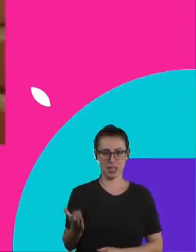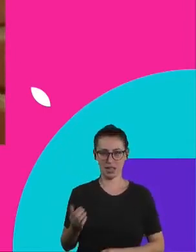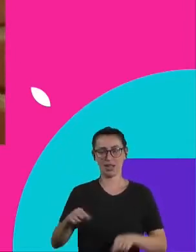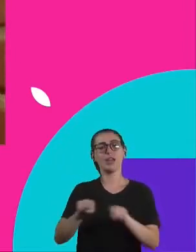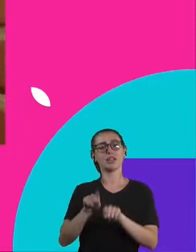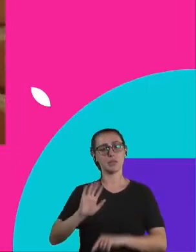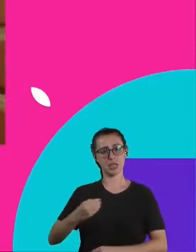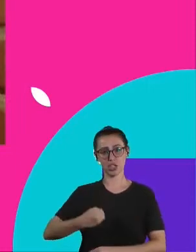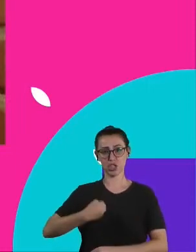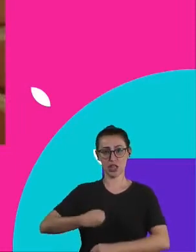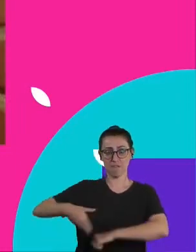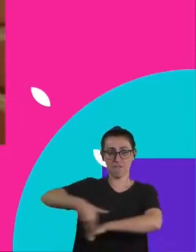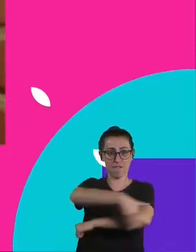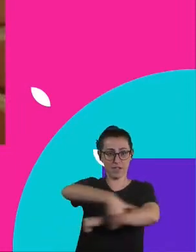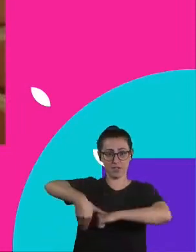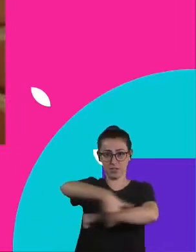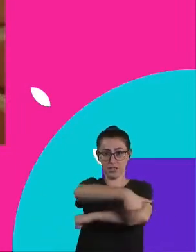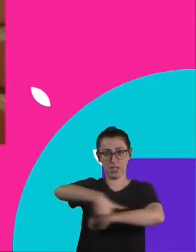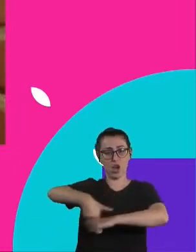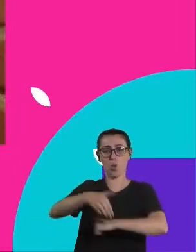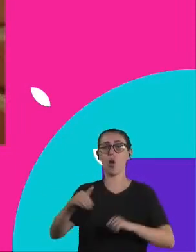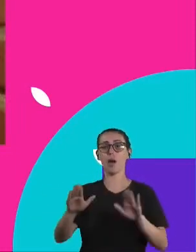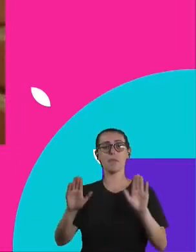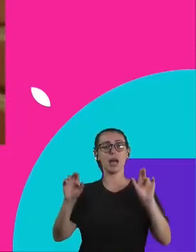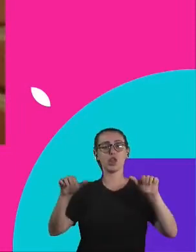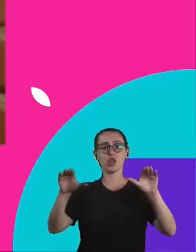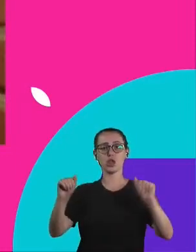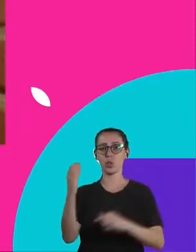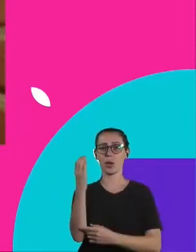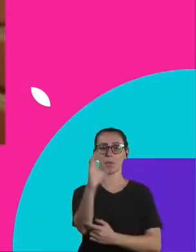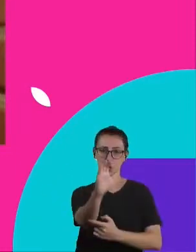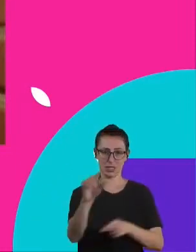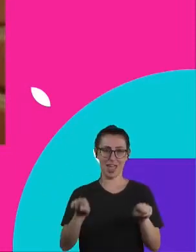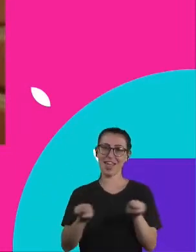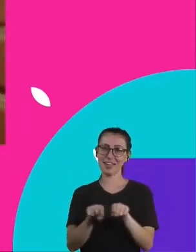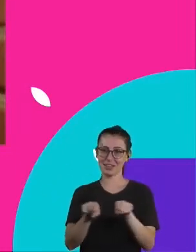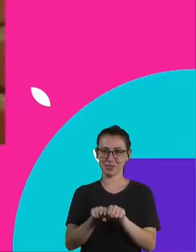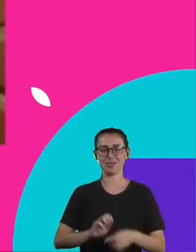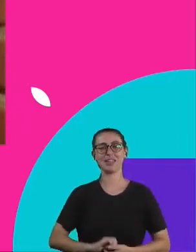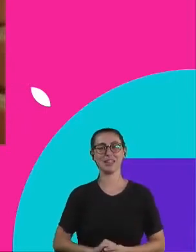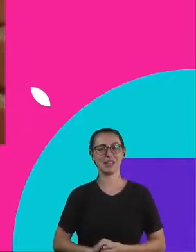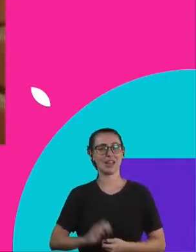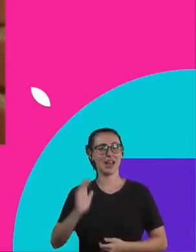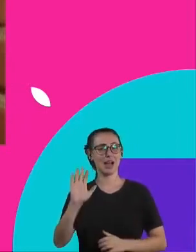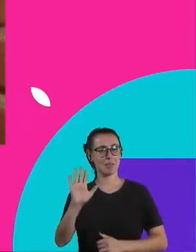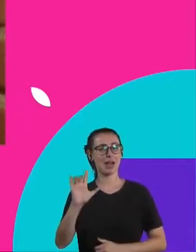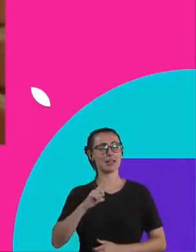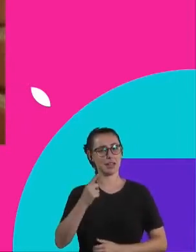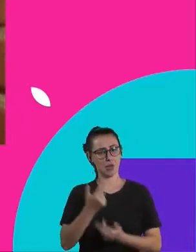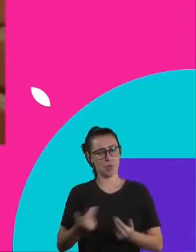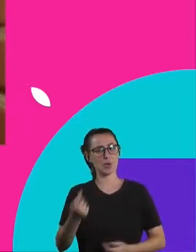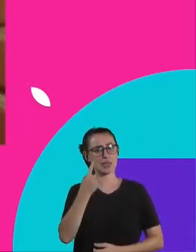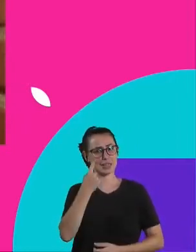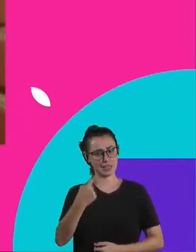também eu tenho algumas coisas dessa época e nunca postei. Mas talvez acho que a coisa que Eu não sei se interessante, mas uma das coisas que eu